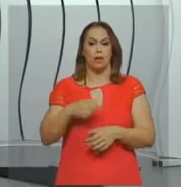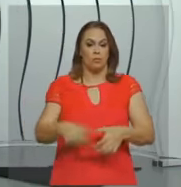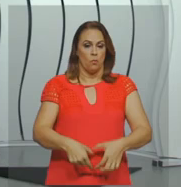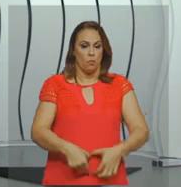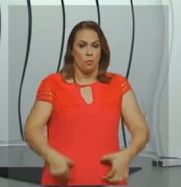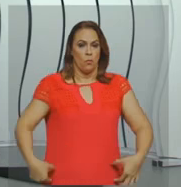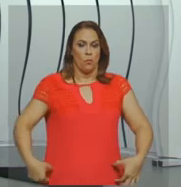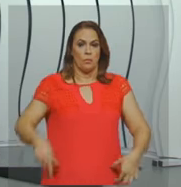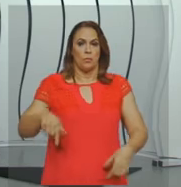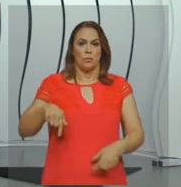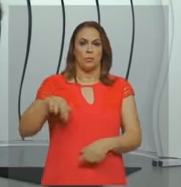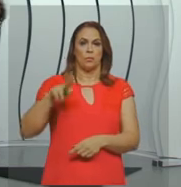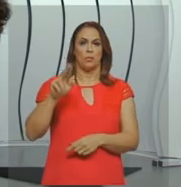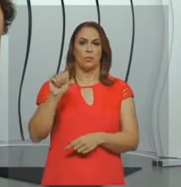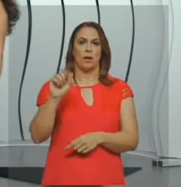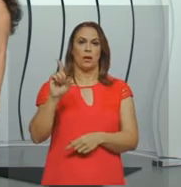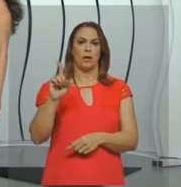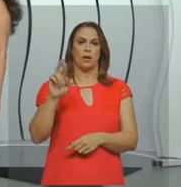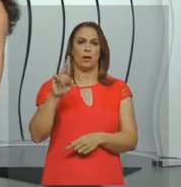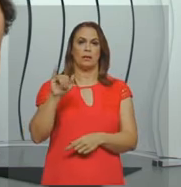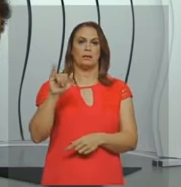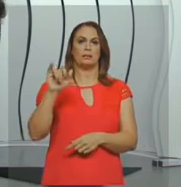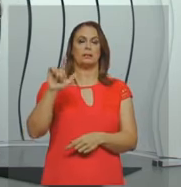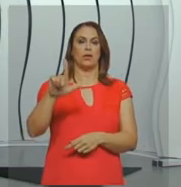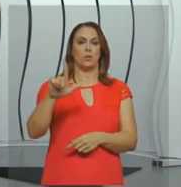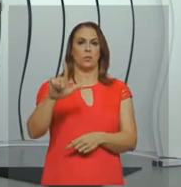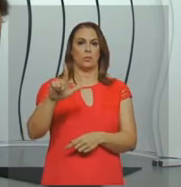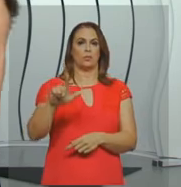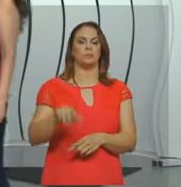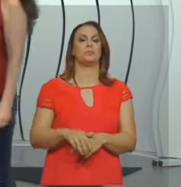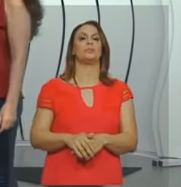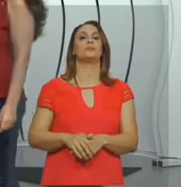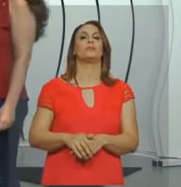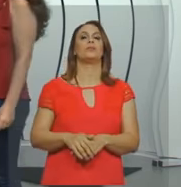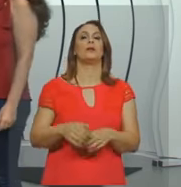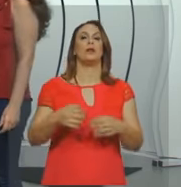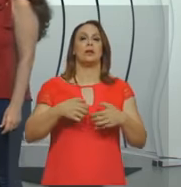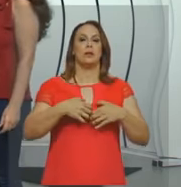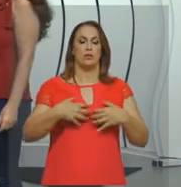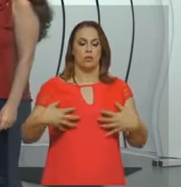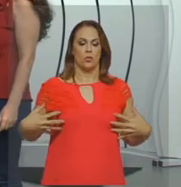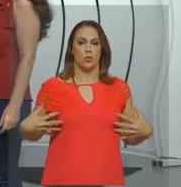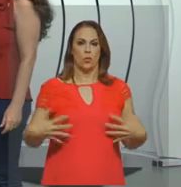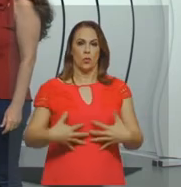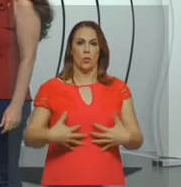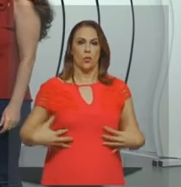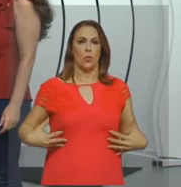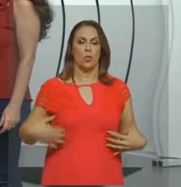da costela. Vamos ver aqui o próximo slide.